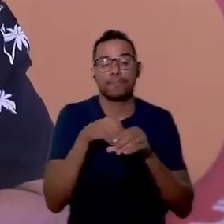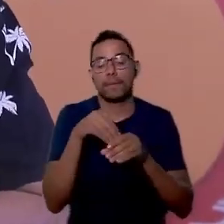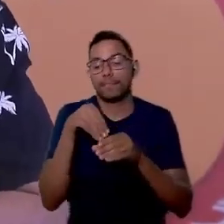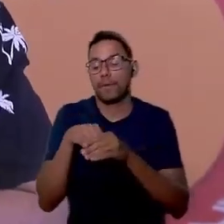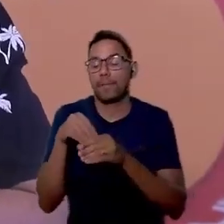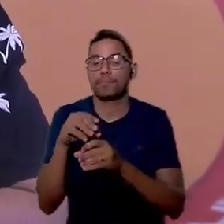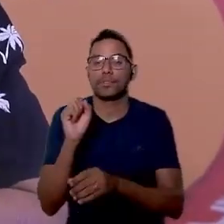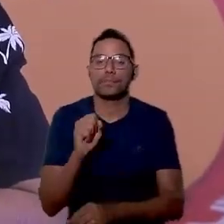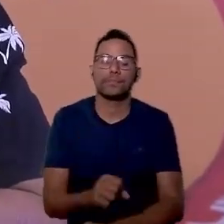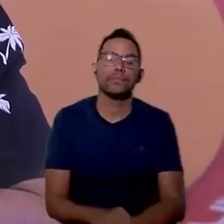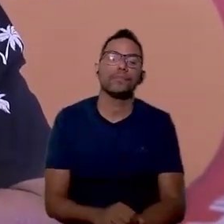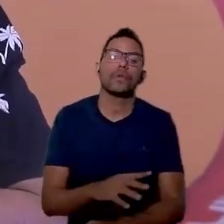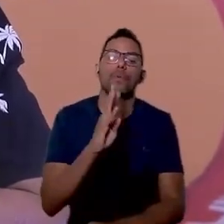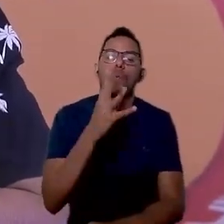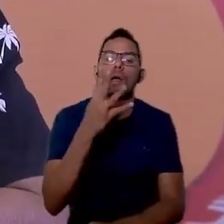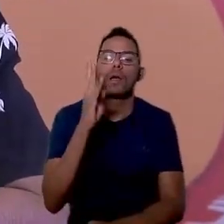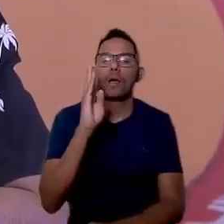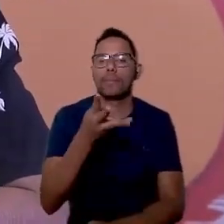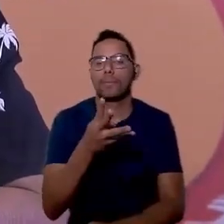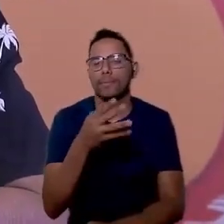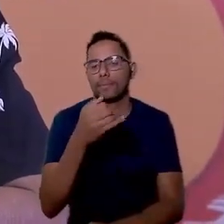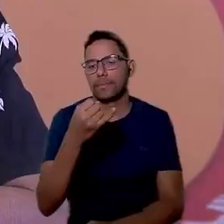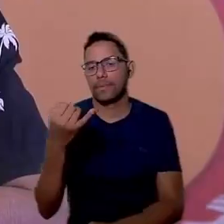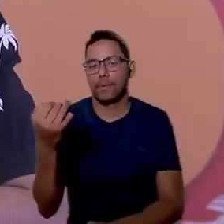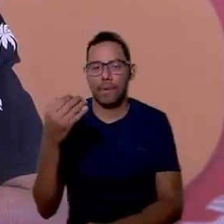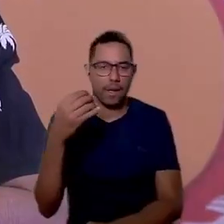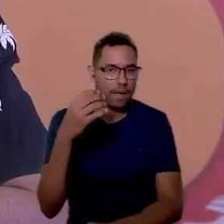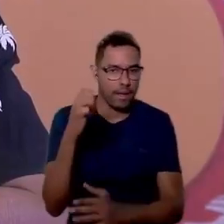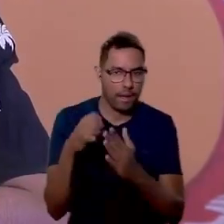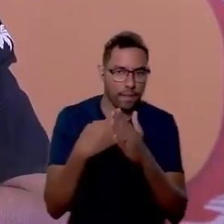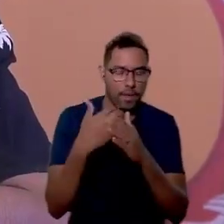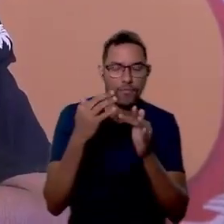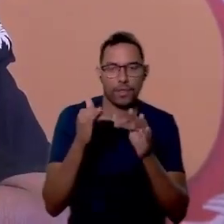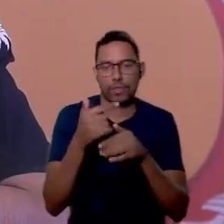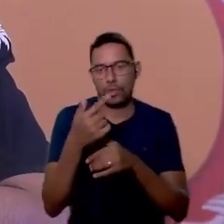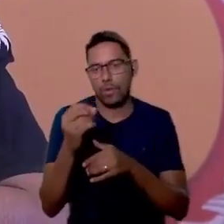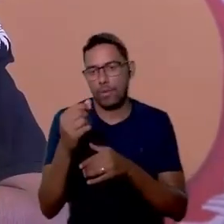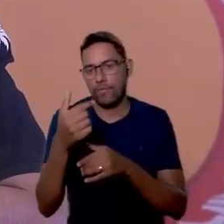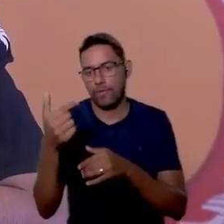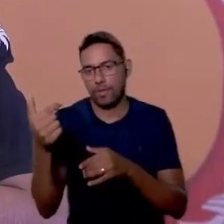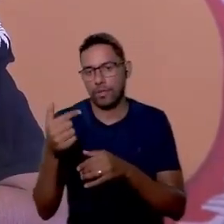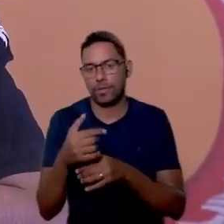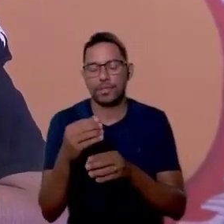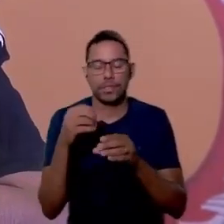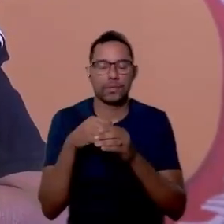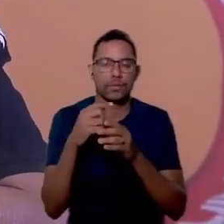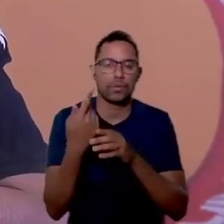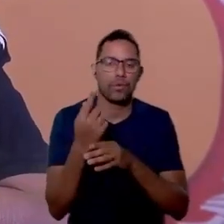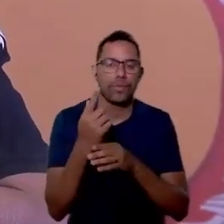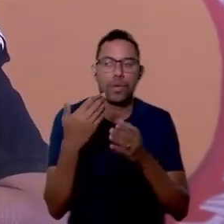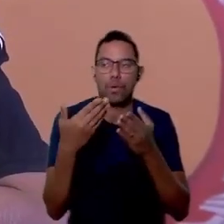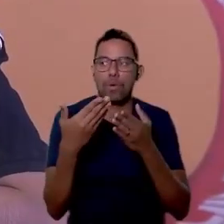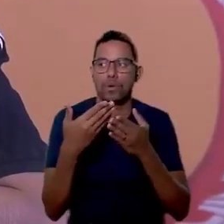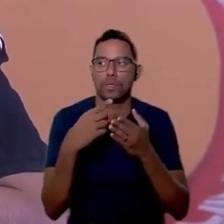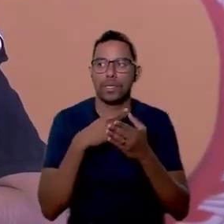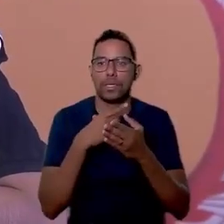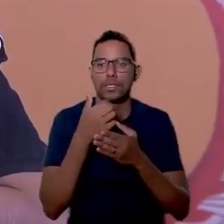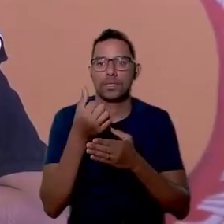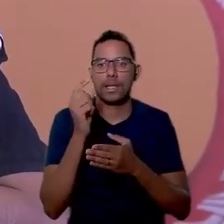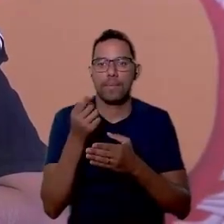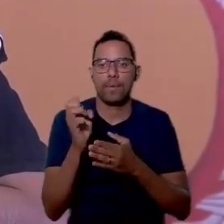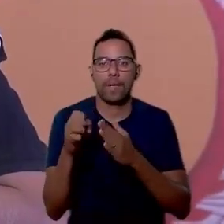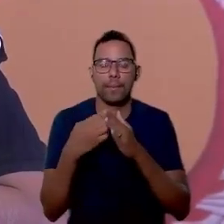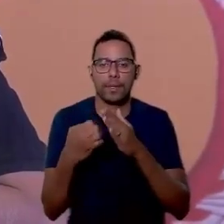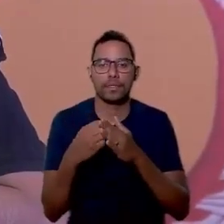Nós saímos de 4 mil empresas, 3.900 empresas no final de 2022, quando nós entramos no governo, e hoje nós temos quase 6 mil